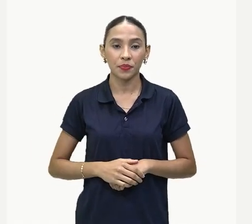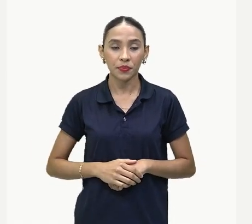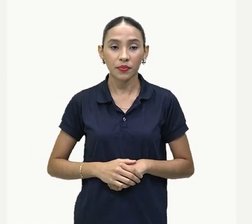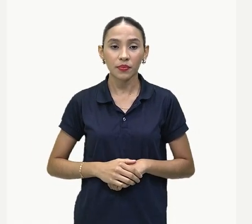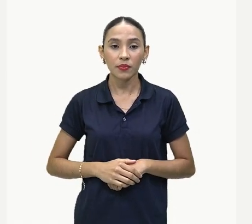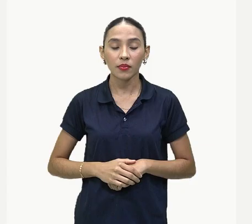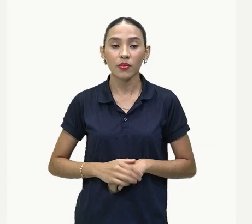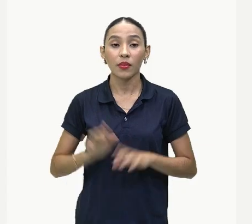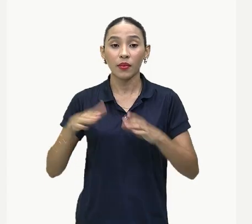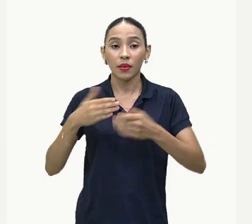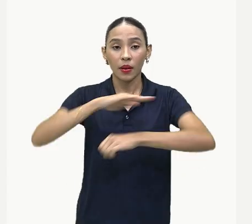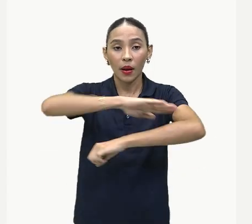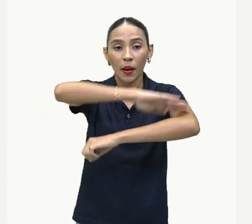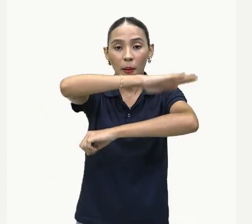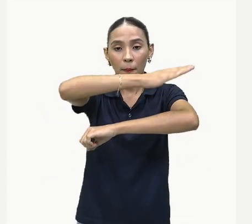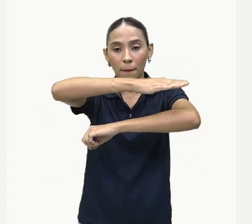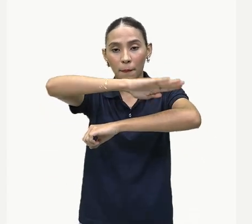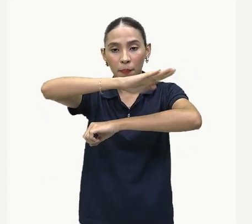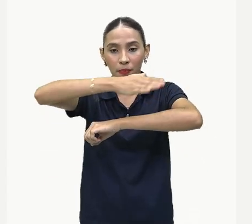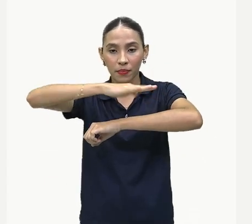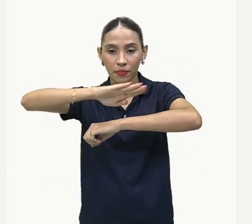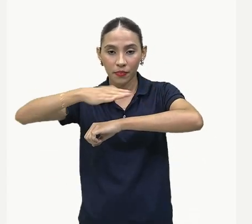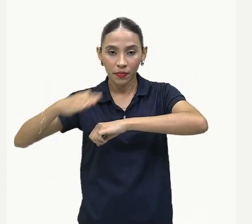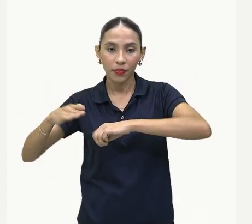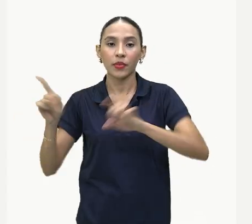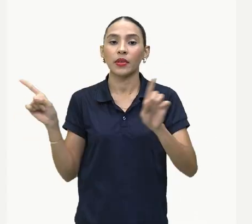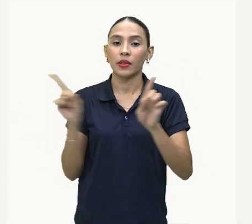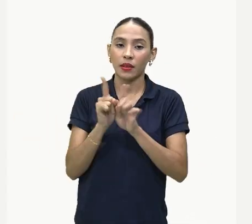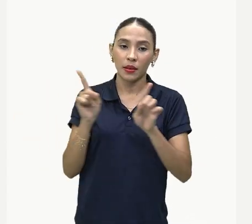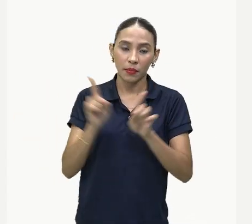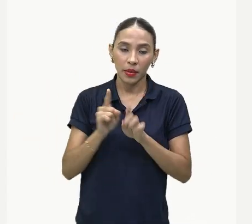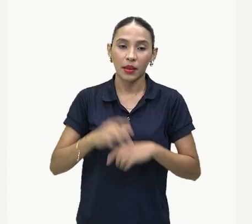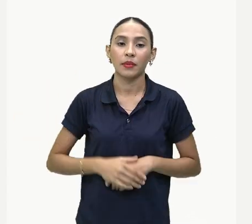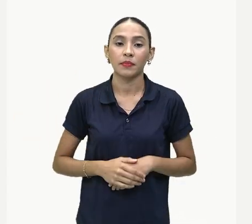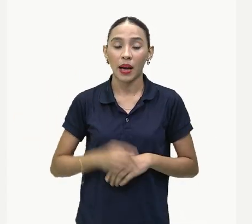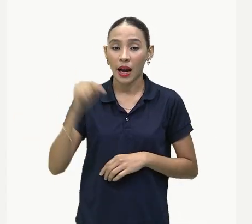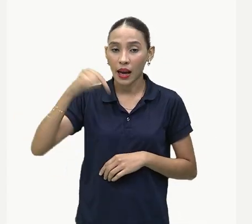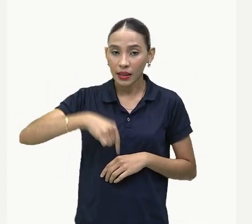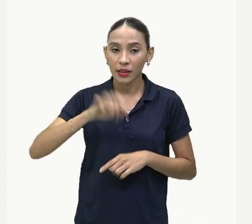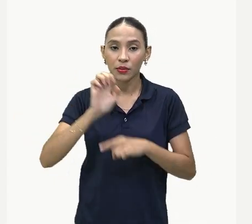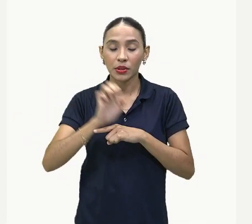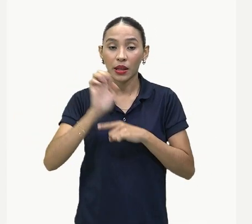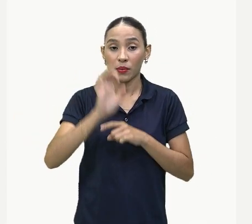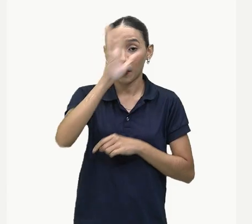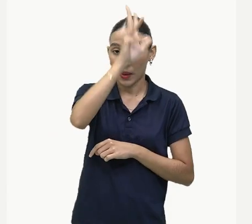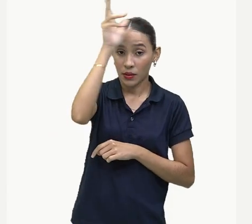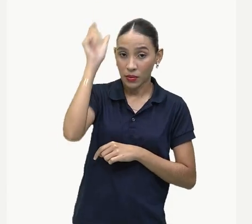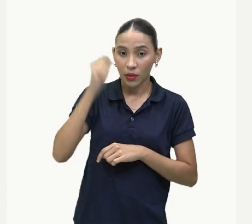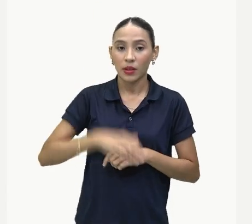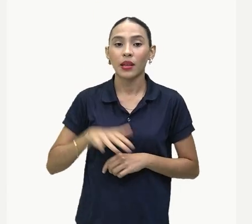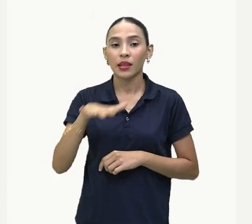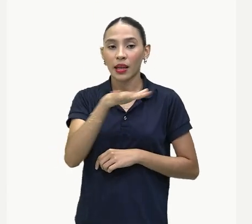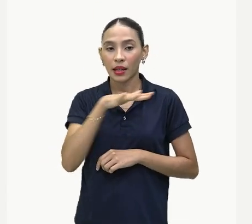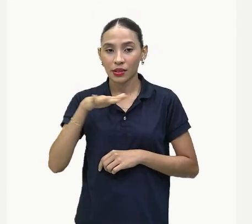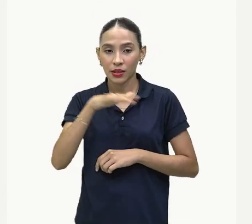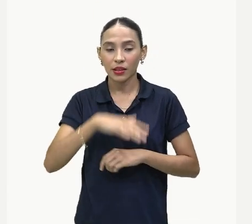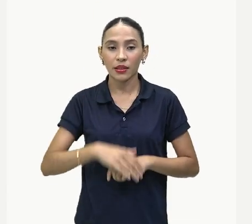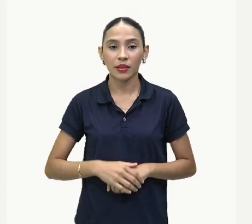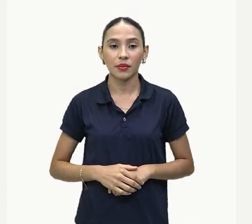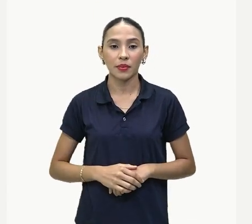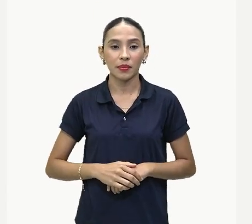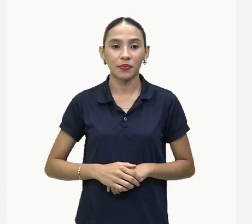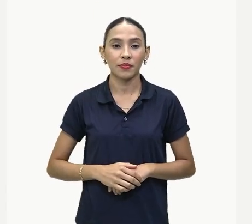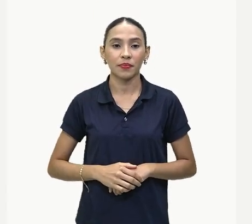Os planaltos, eles também estão presentes aí no estado do Amazonas, na região amazônica.